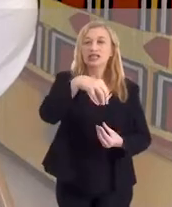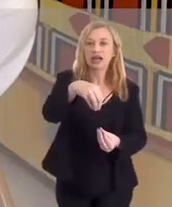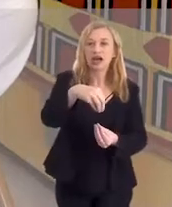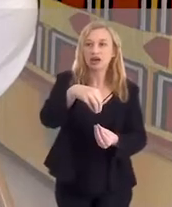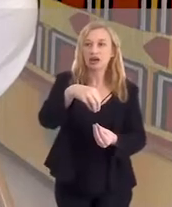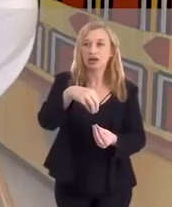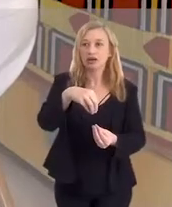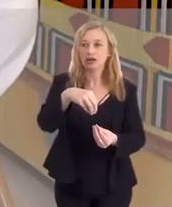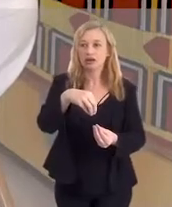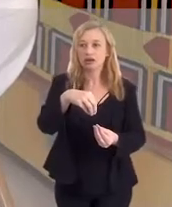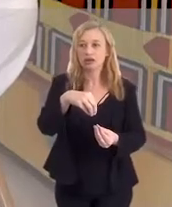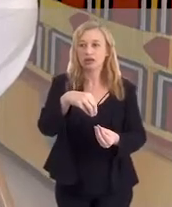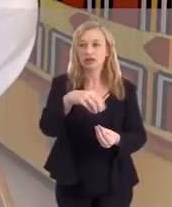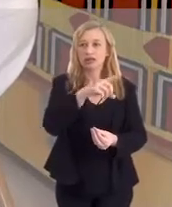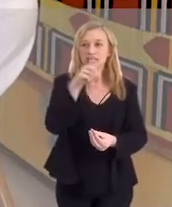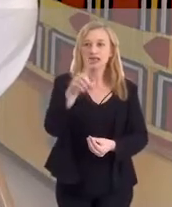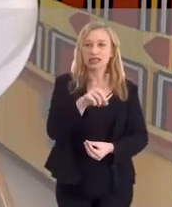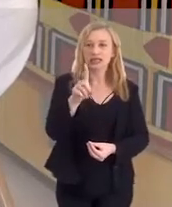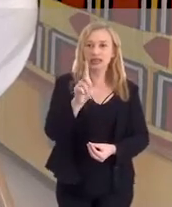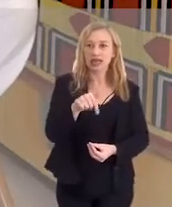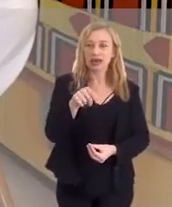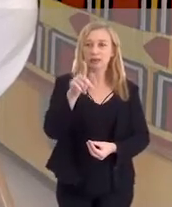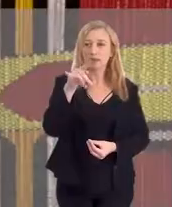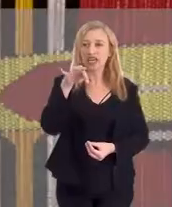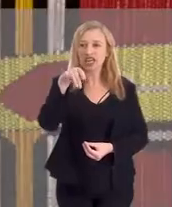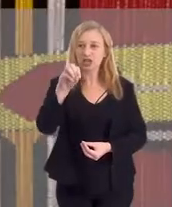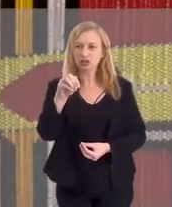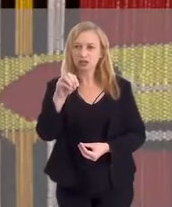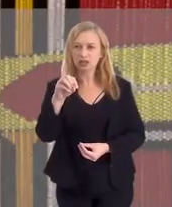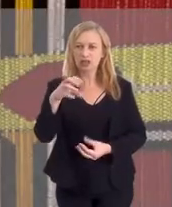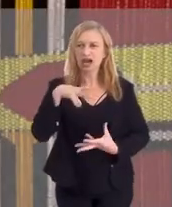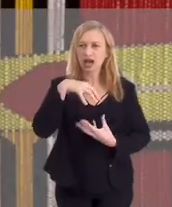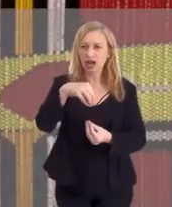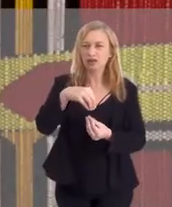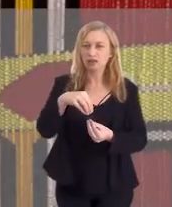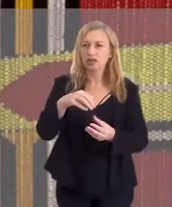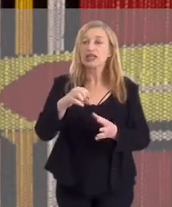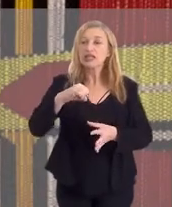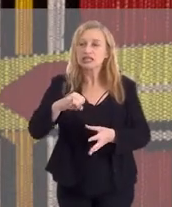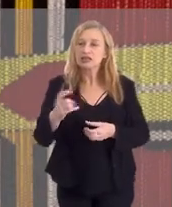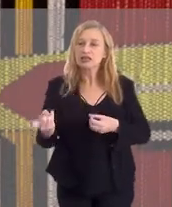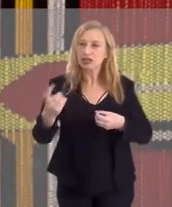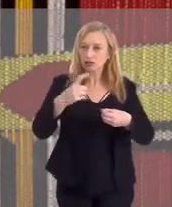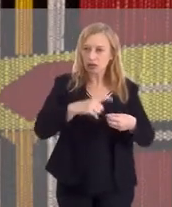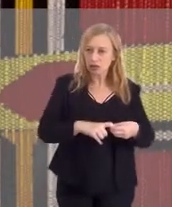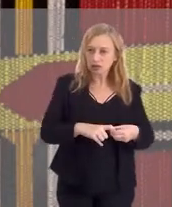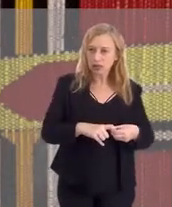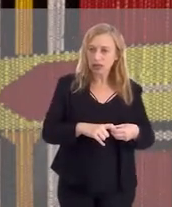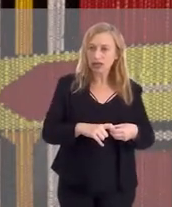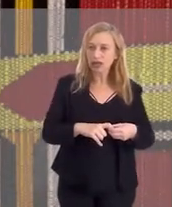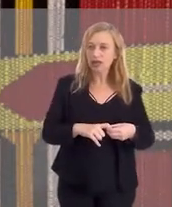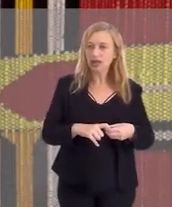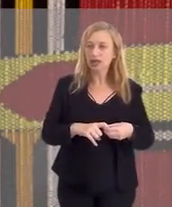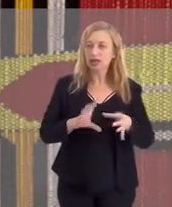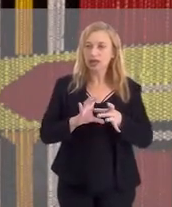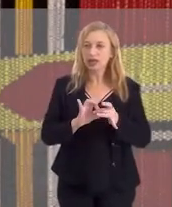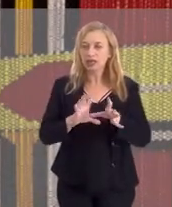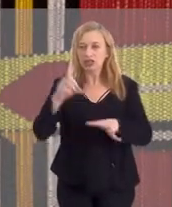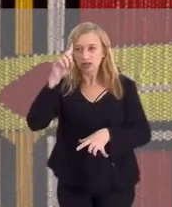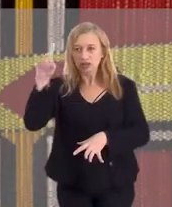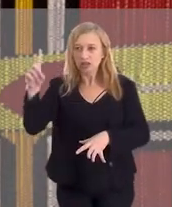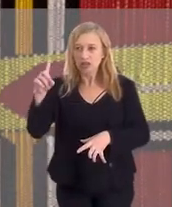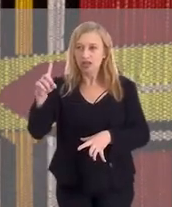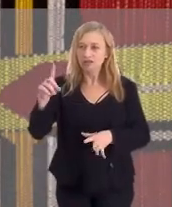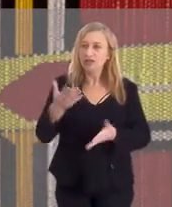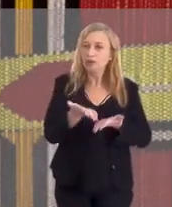das almas, porque ele é filho de Zé Pilintra das almas. Então agora ele vai vir, se um dia ele vier, tiver permissão de vir, ele vai vir como